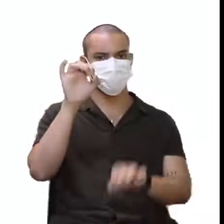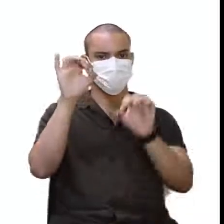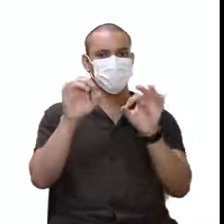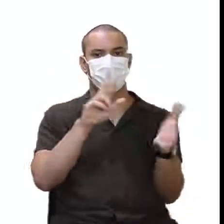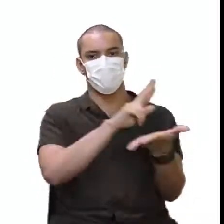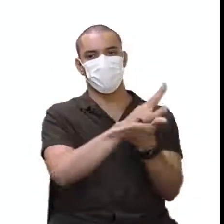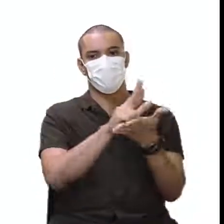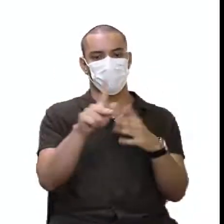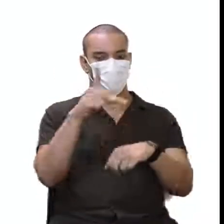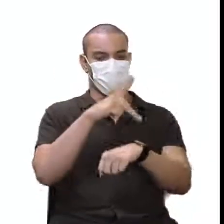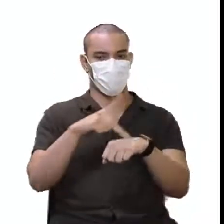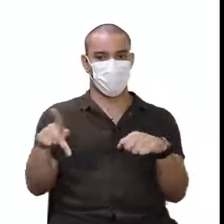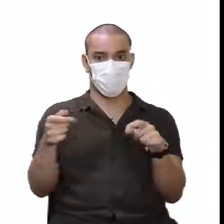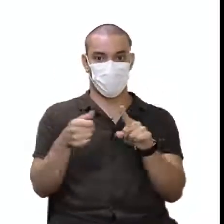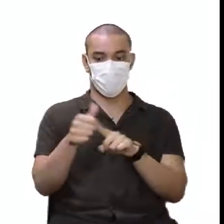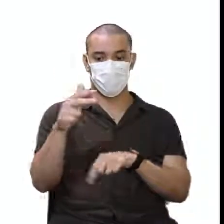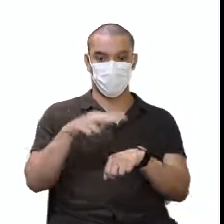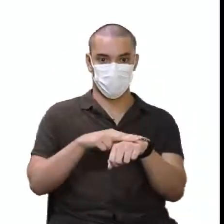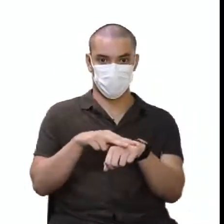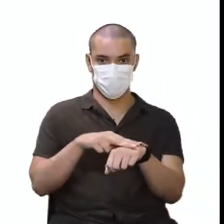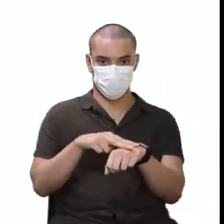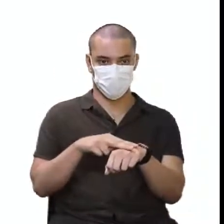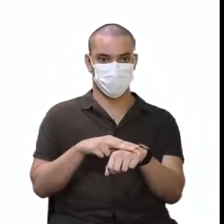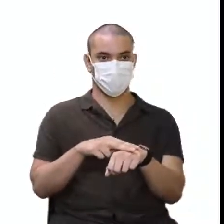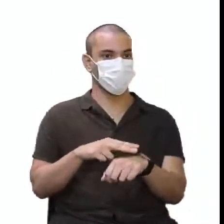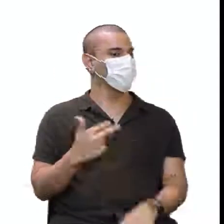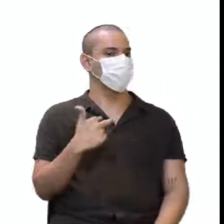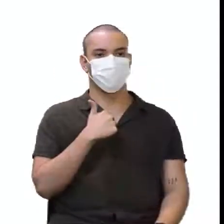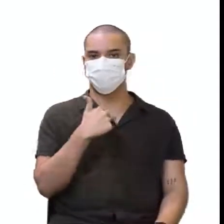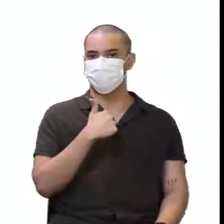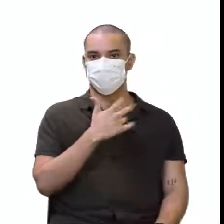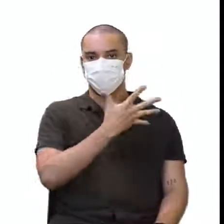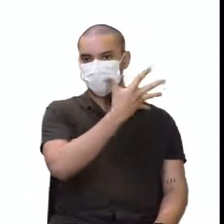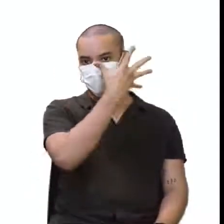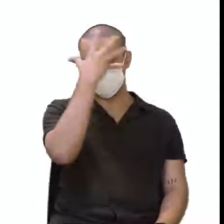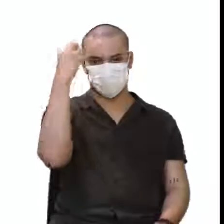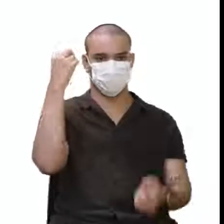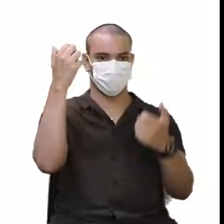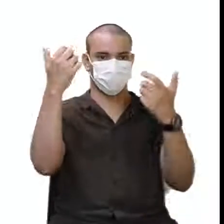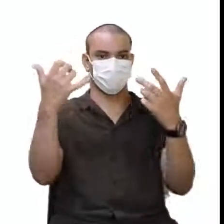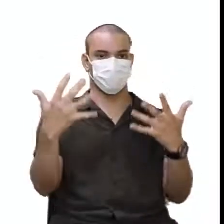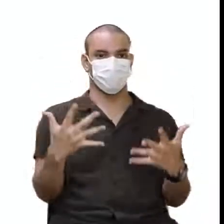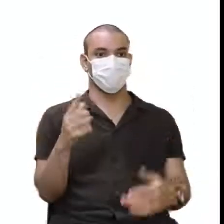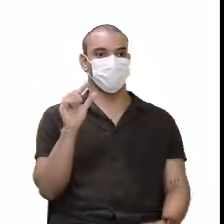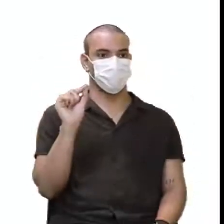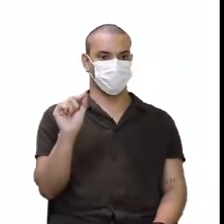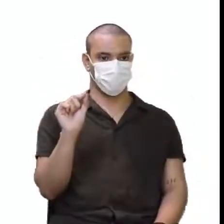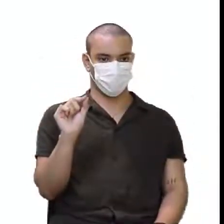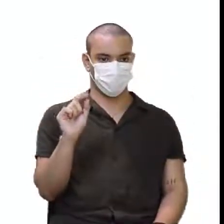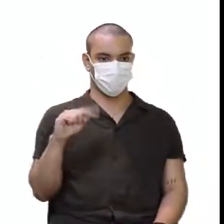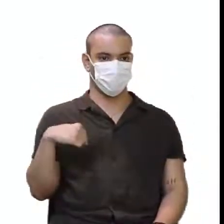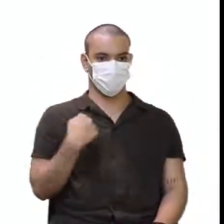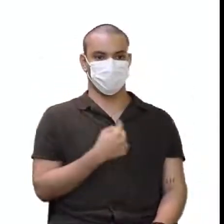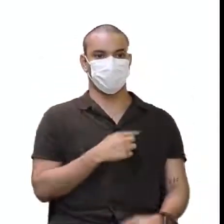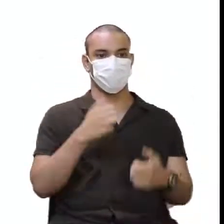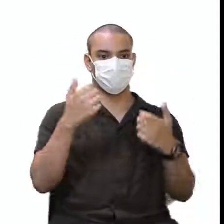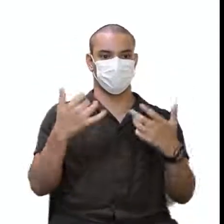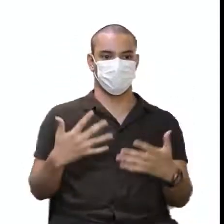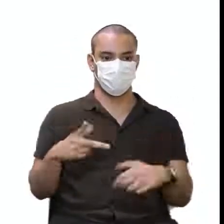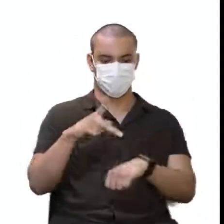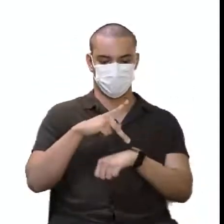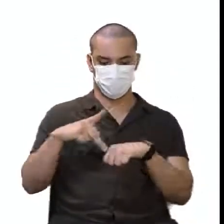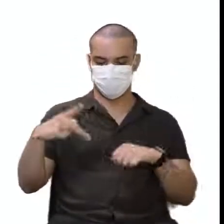diversas linhagens puras dessas ervilhas. Galera, eu não posso deixar de falar para vocês o seguinte. Quando a gente fala de